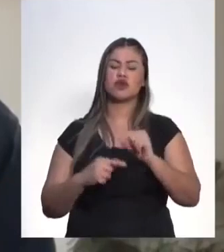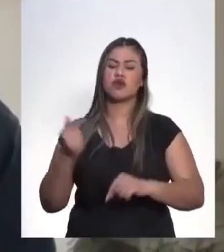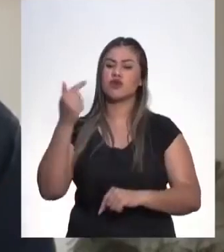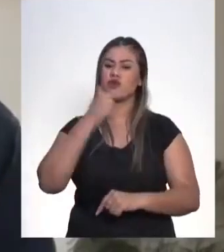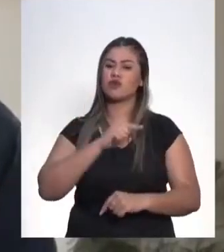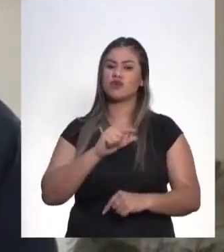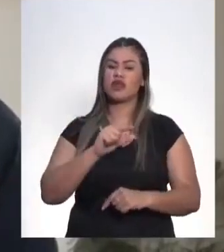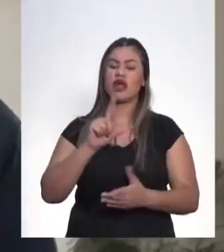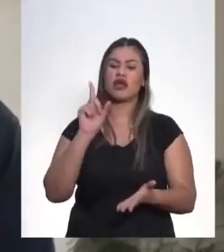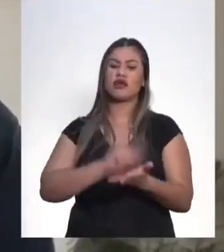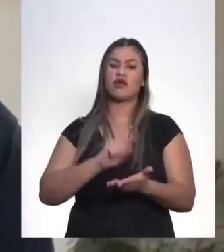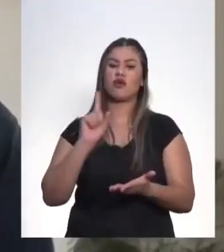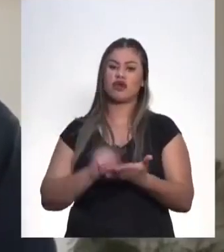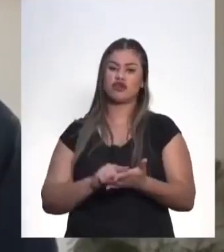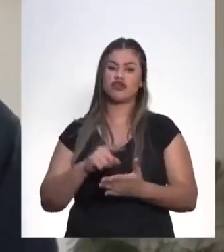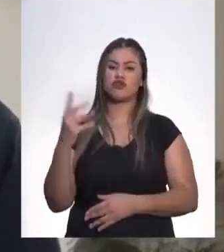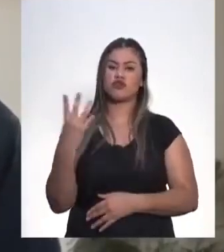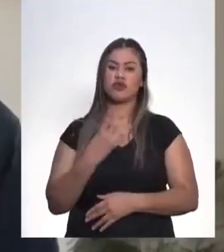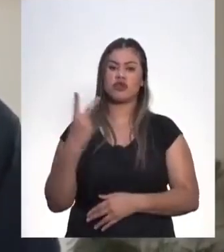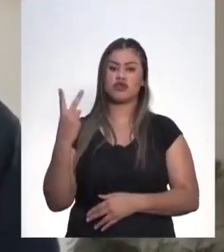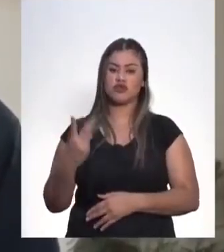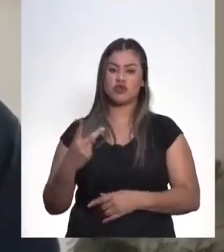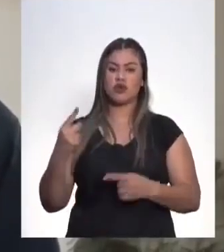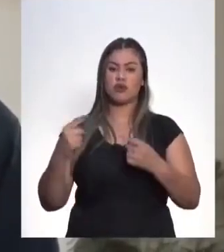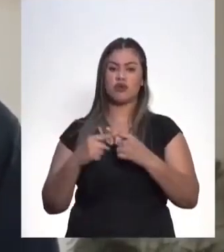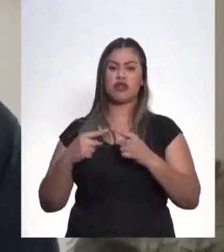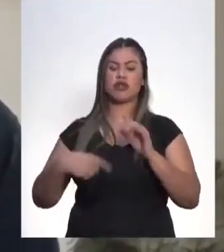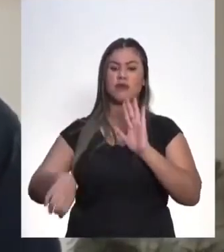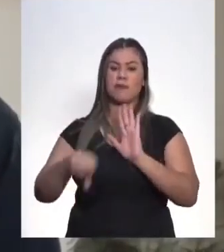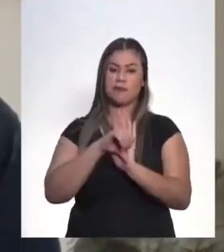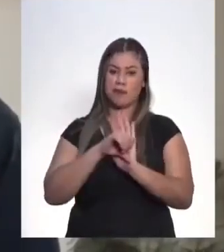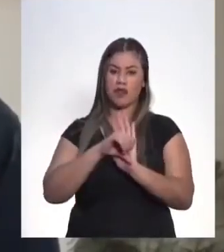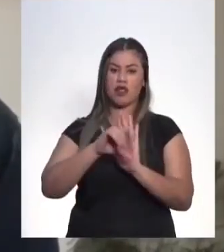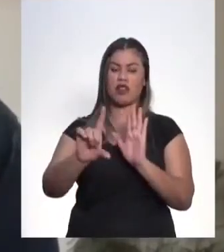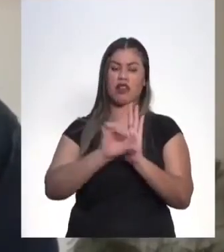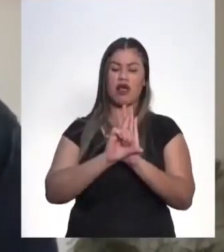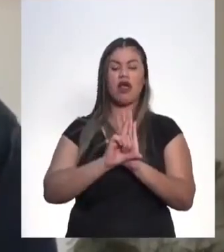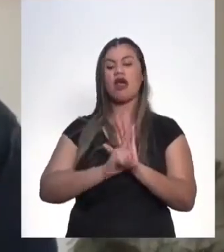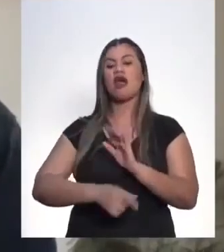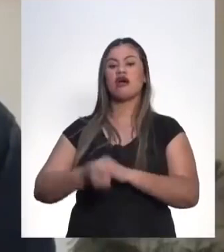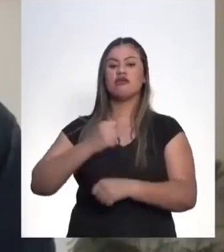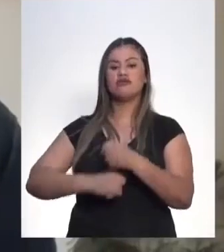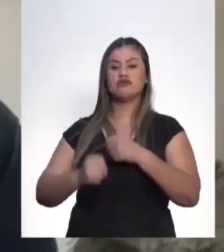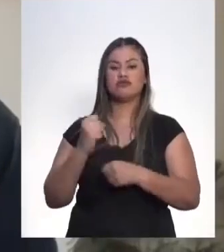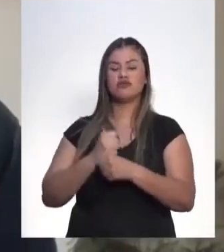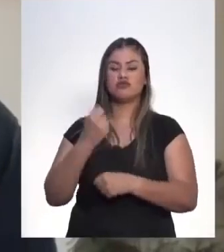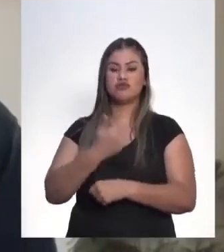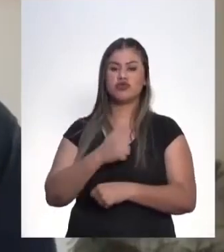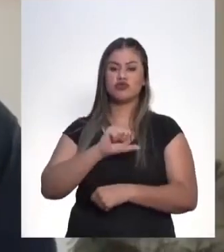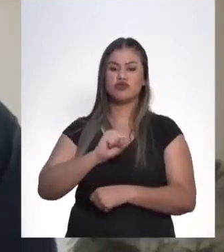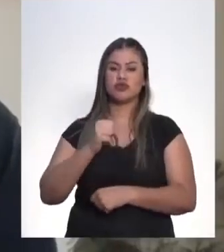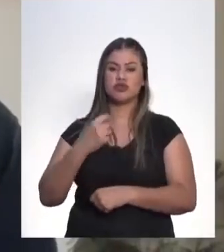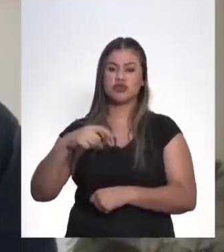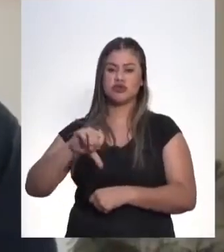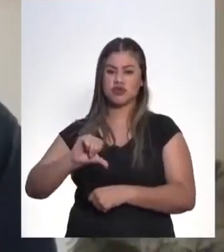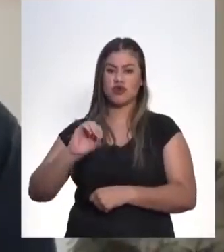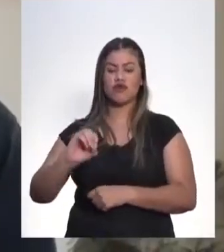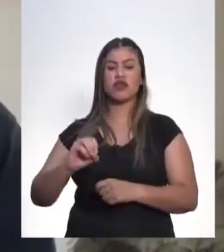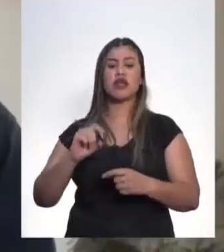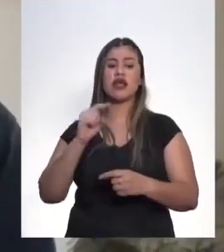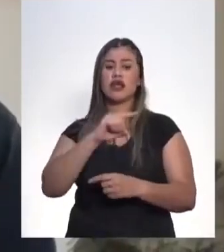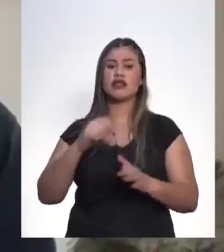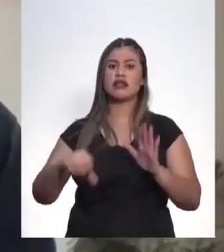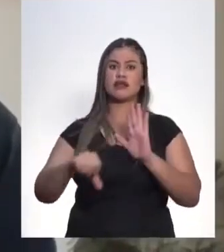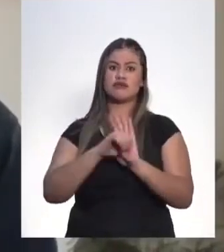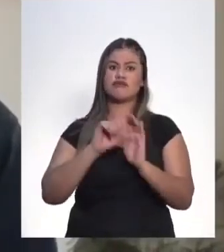o artigo 42 do Código Penal de 1890, que criminalizava a prática da capoeira